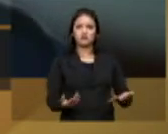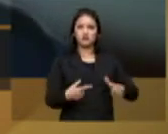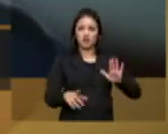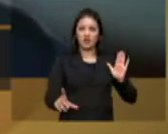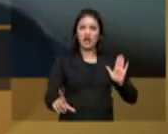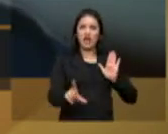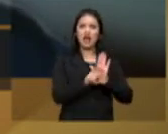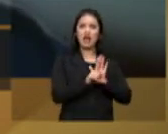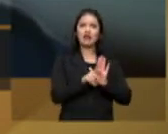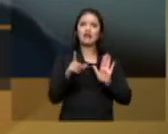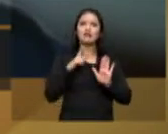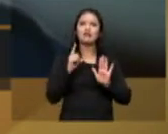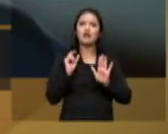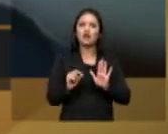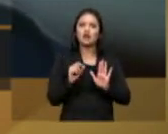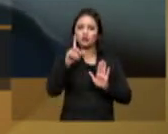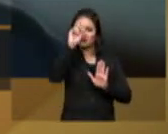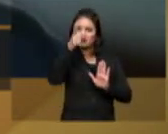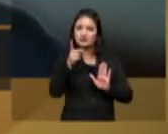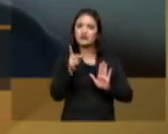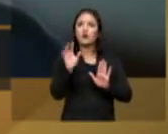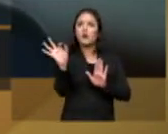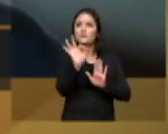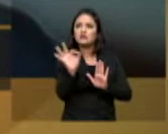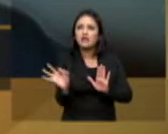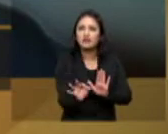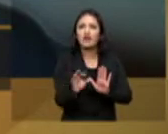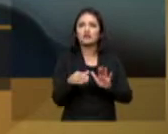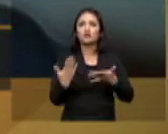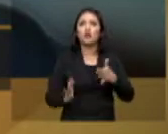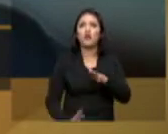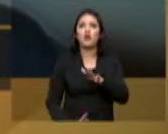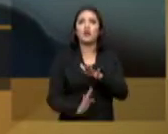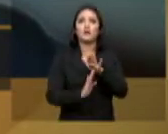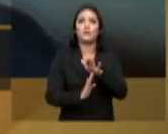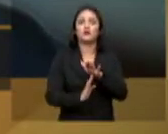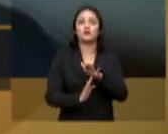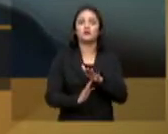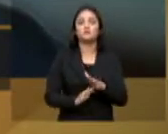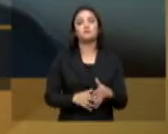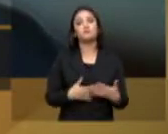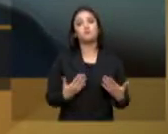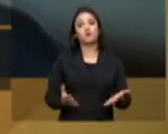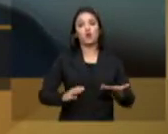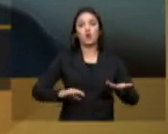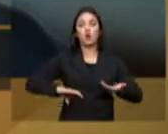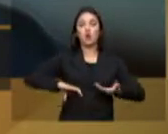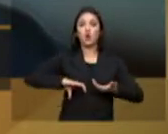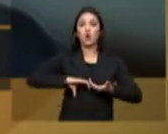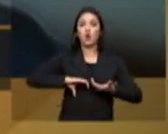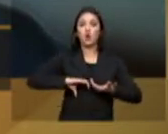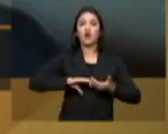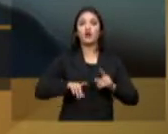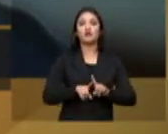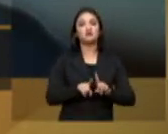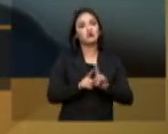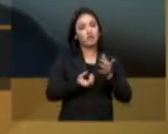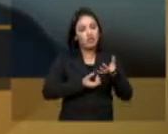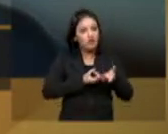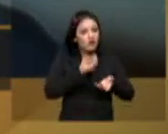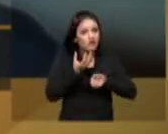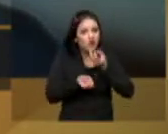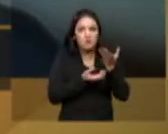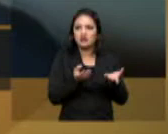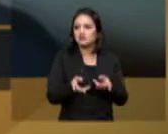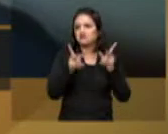lei fixou as alíquotas e os limites necessários. O Congresso Nacional prestou informações na